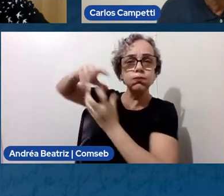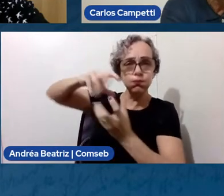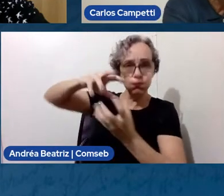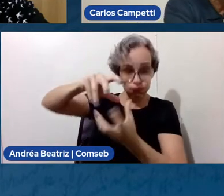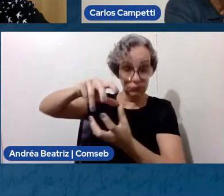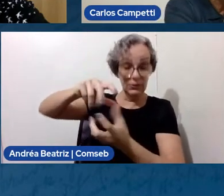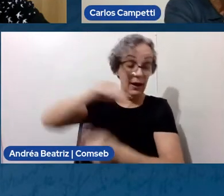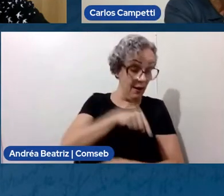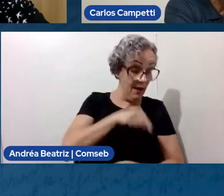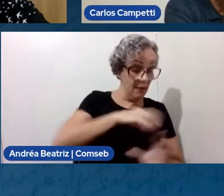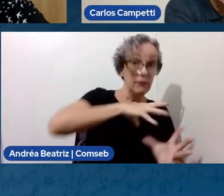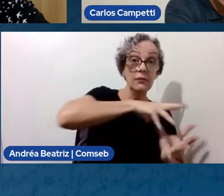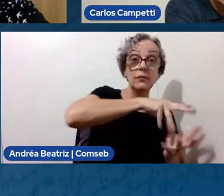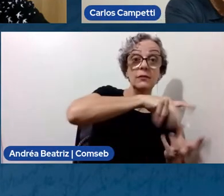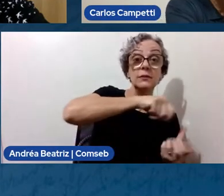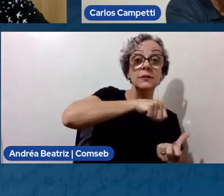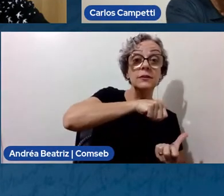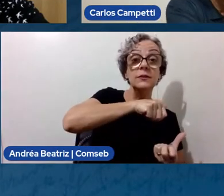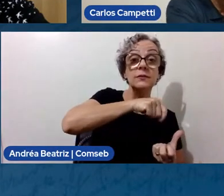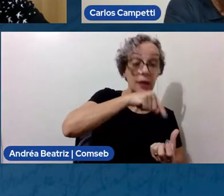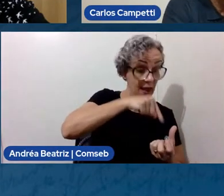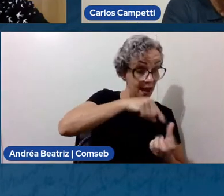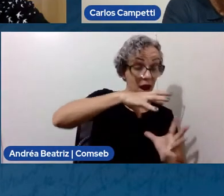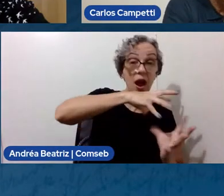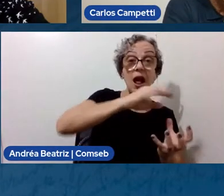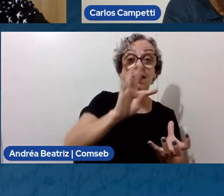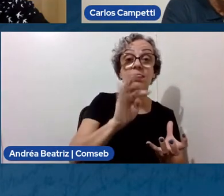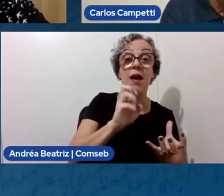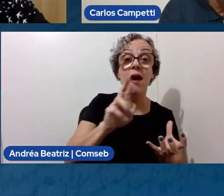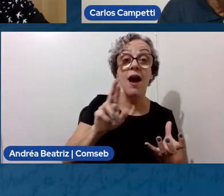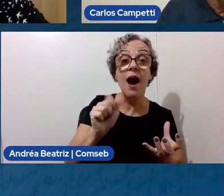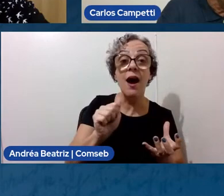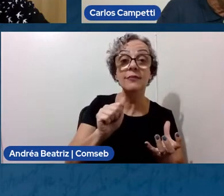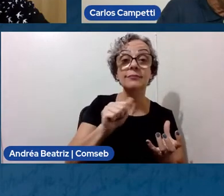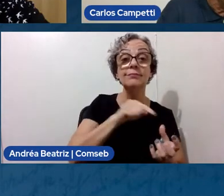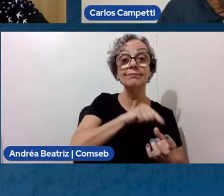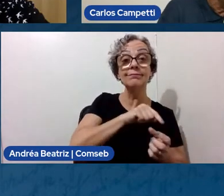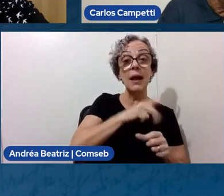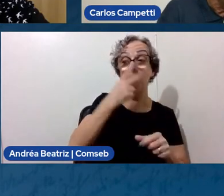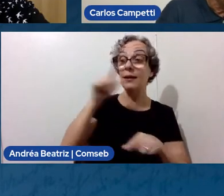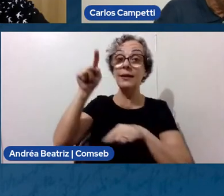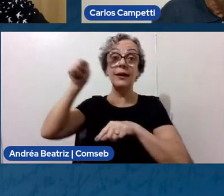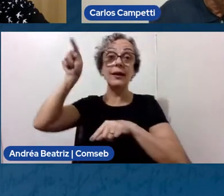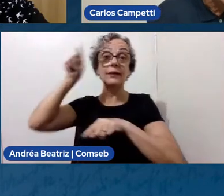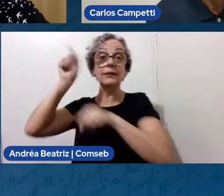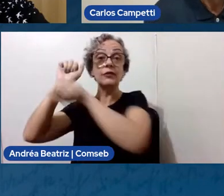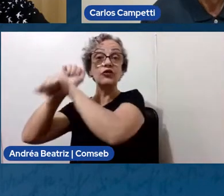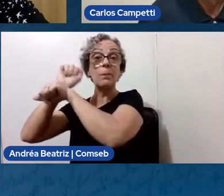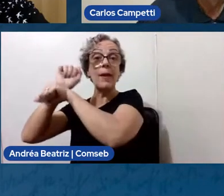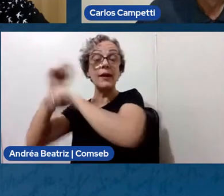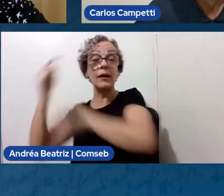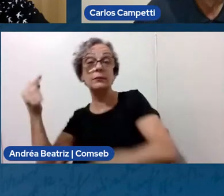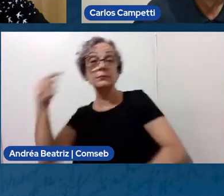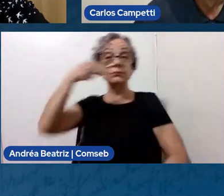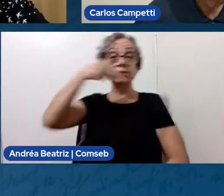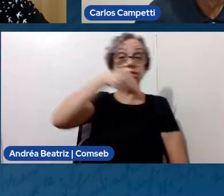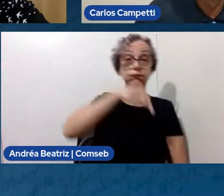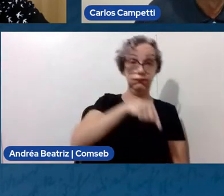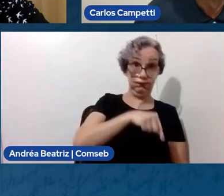seres vivos também nascessem. E Emmanuel coloca muito bem o que é, para mim também, é